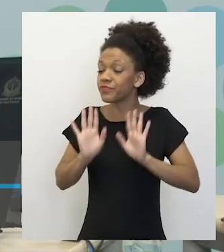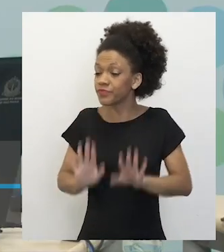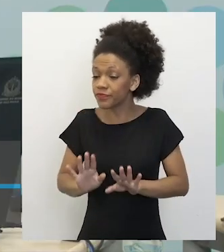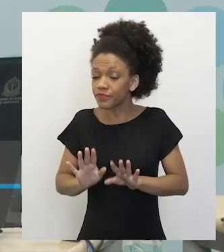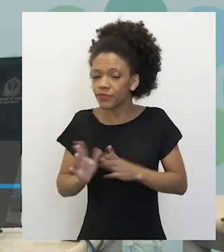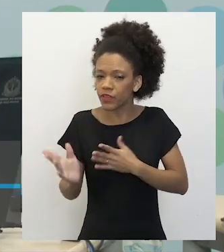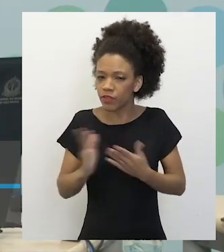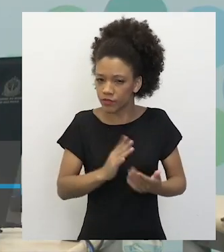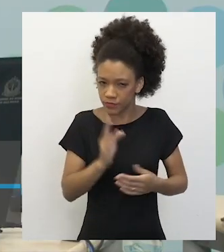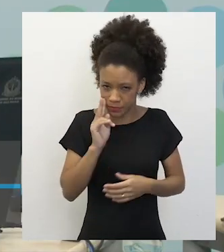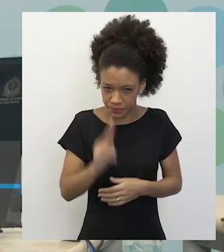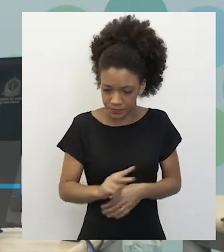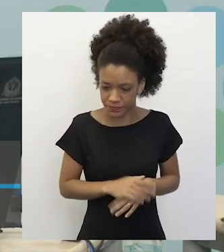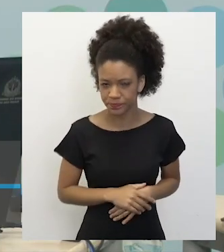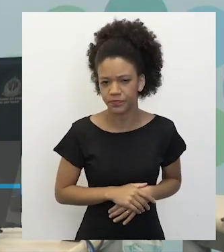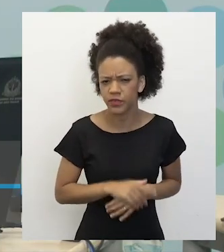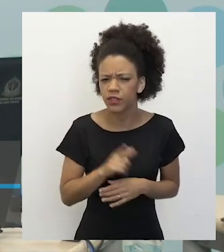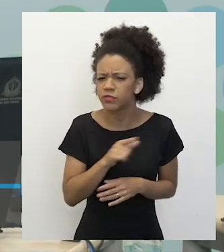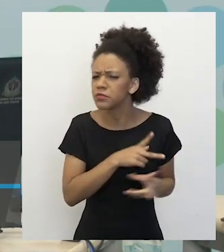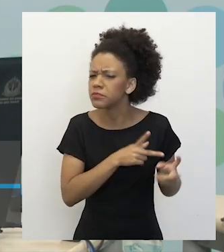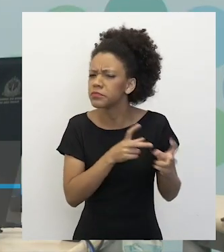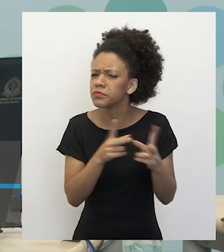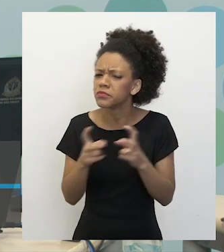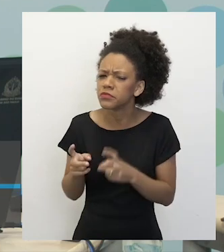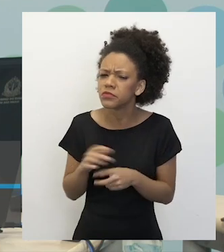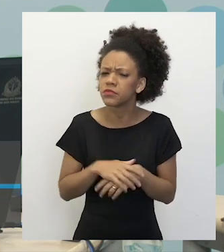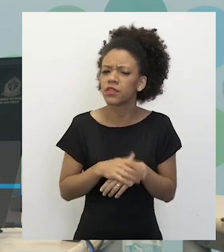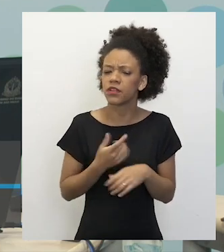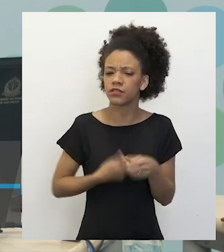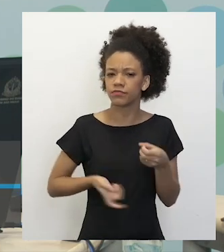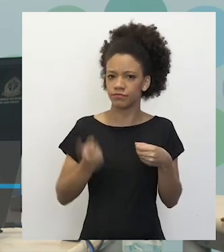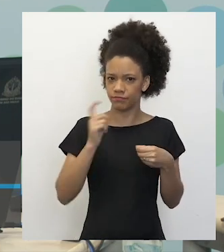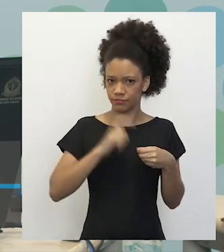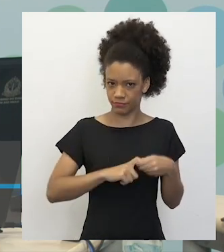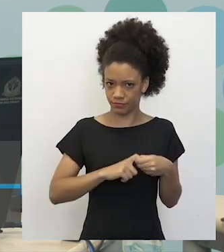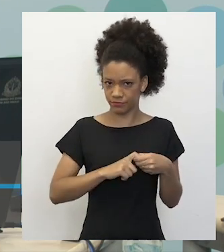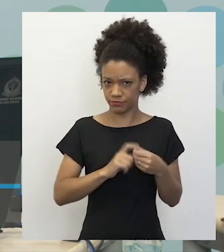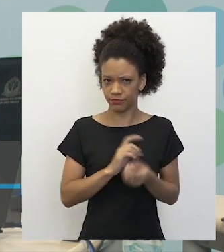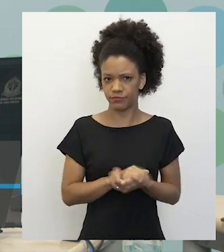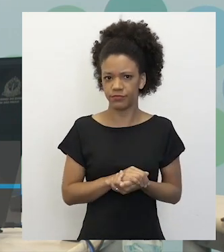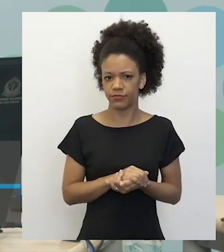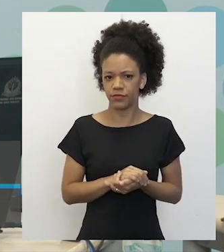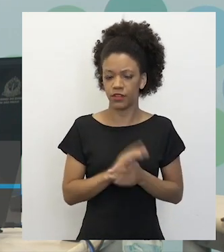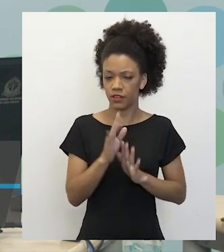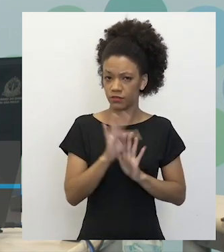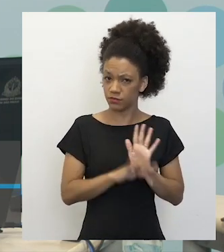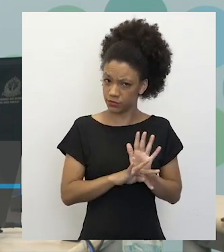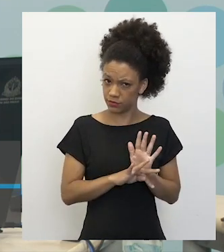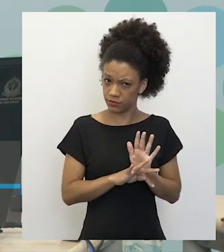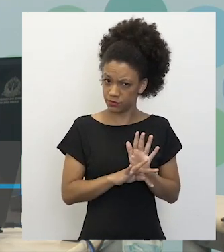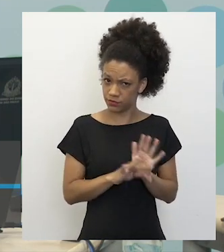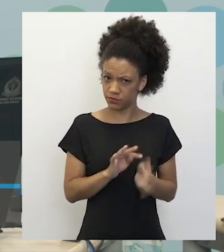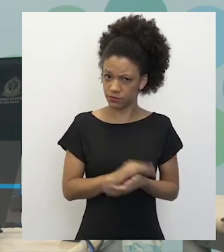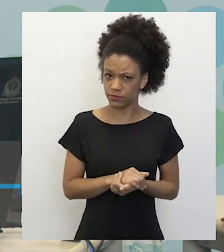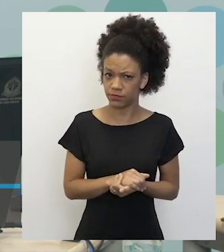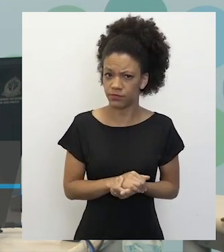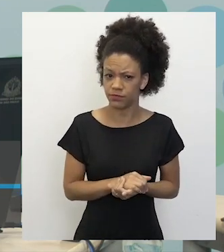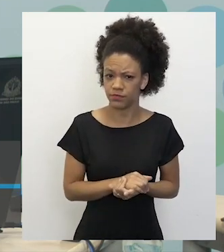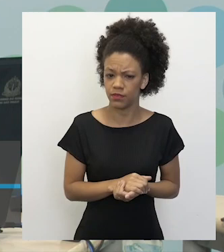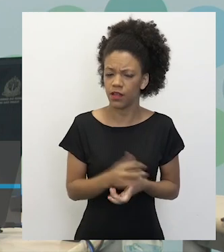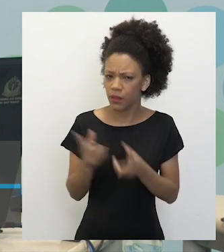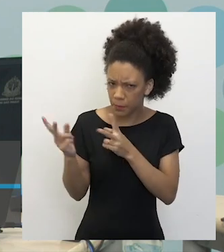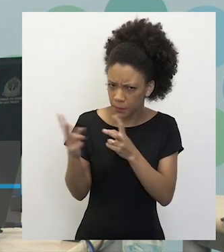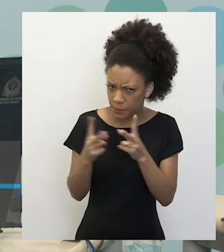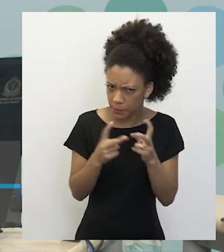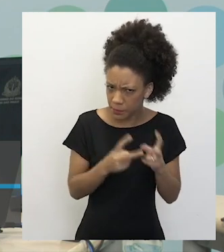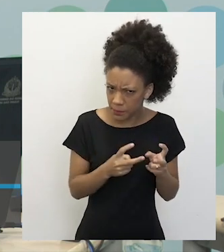vamos lá. Vocês perceberam? Eu vou voltar aqui ao texto. Vamos lá. Vocês perceberam